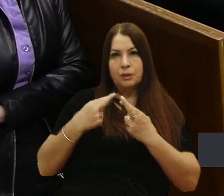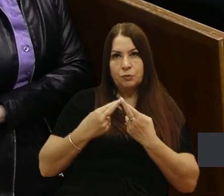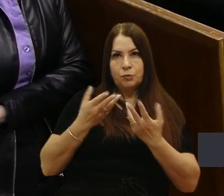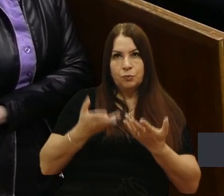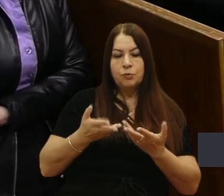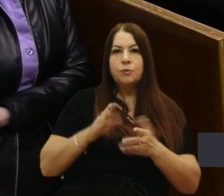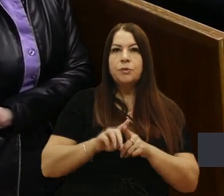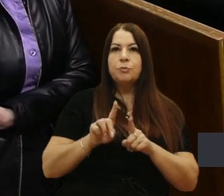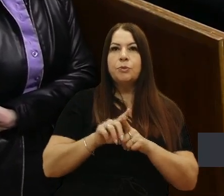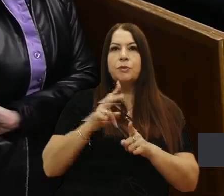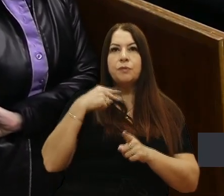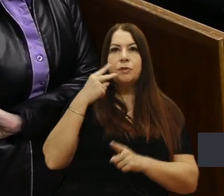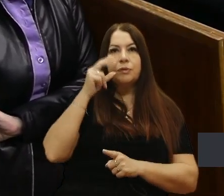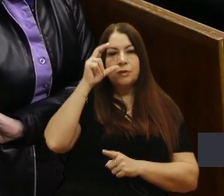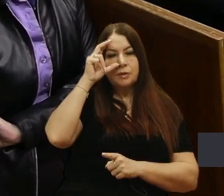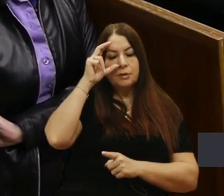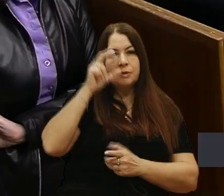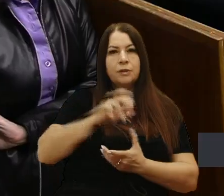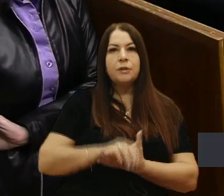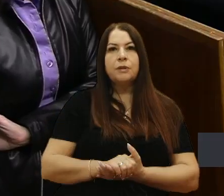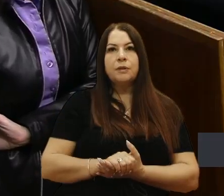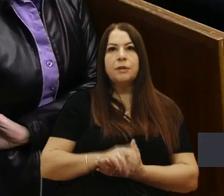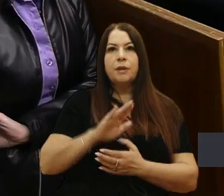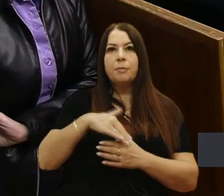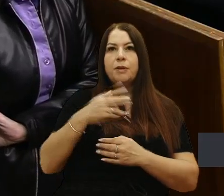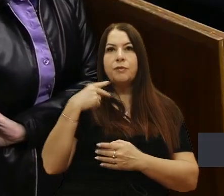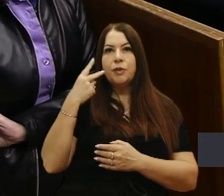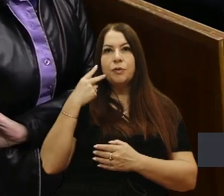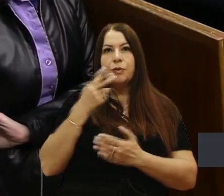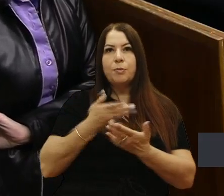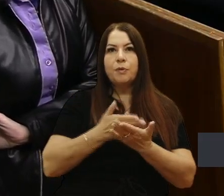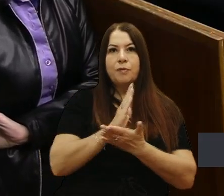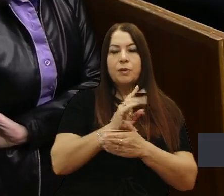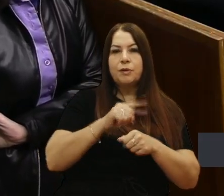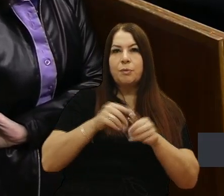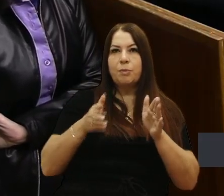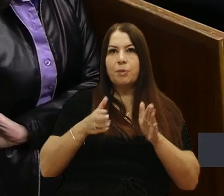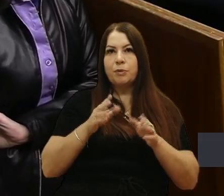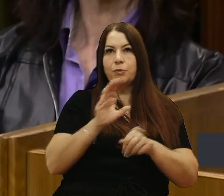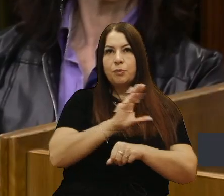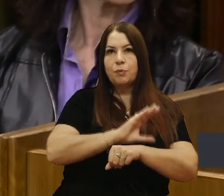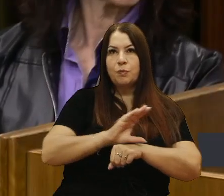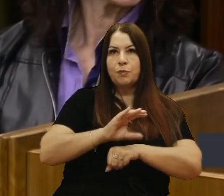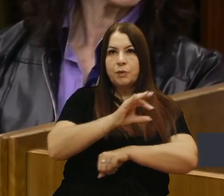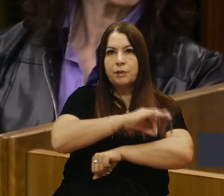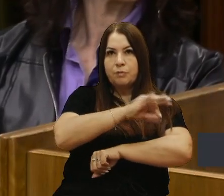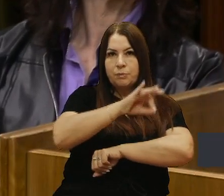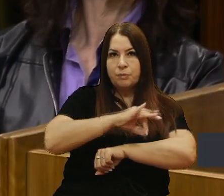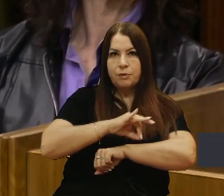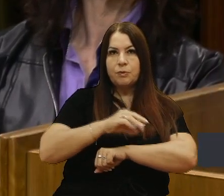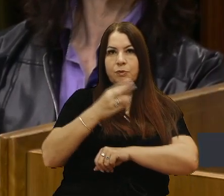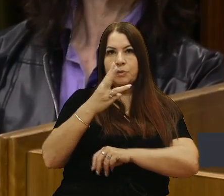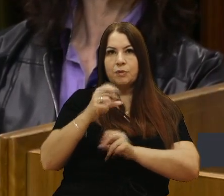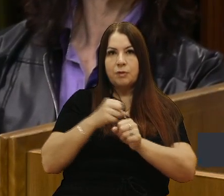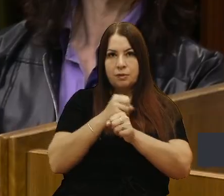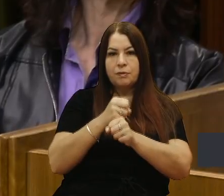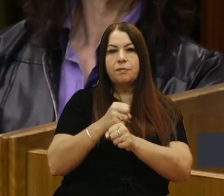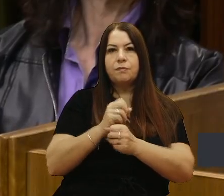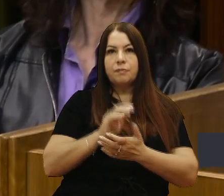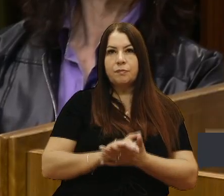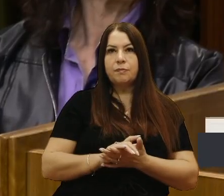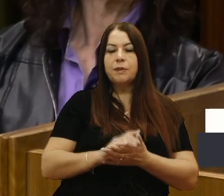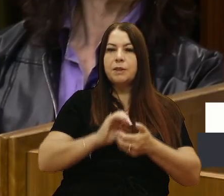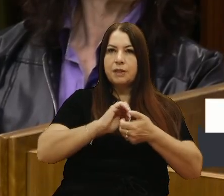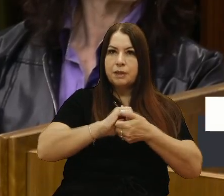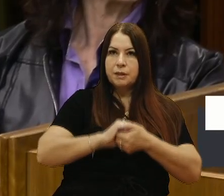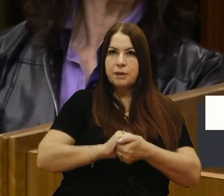e também a vereadora Sandra Boneto e demais vereadores que aprovaram esse momento do nosso curso de arquitetura nos seus 30 anos. Saúdo